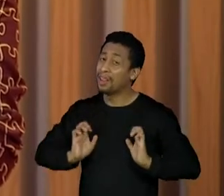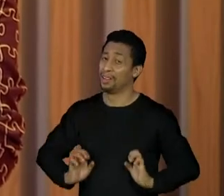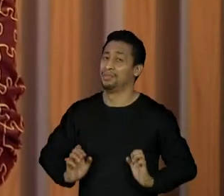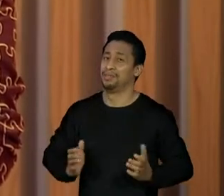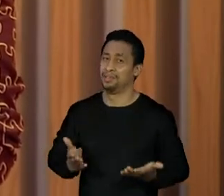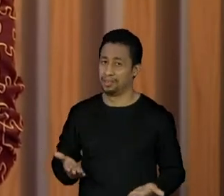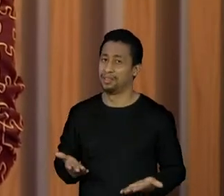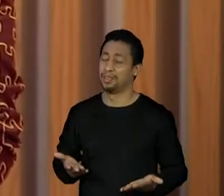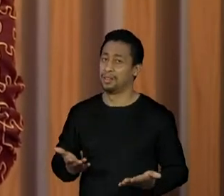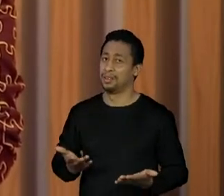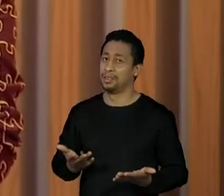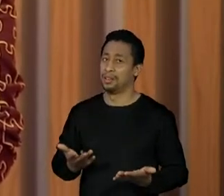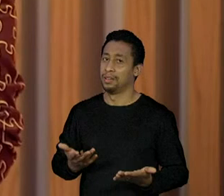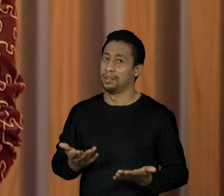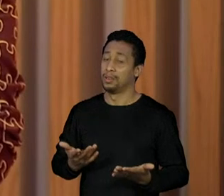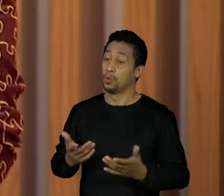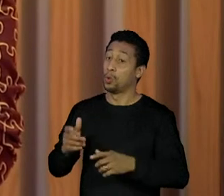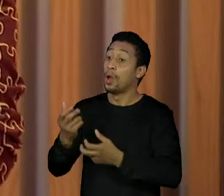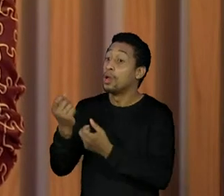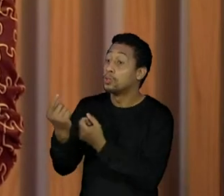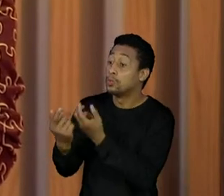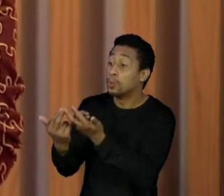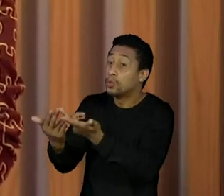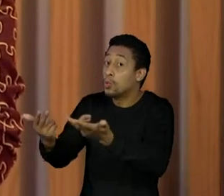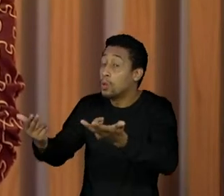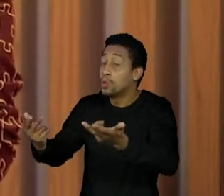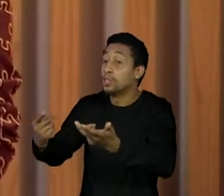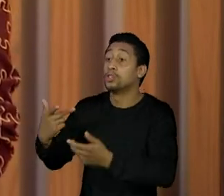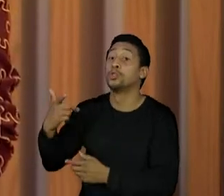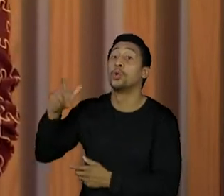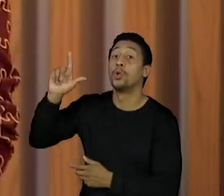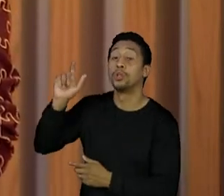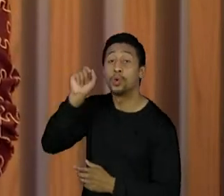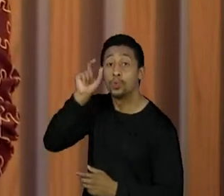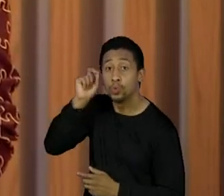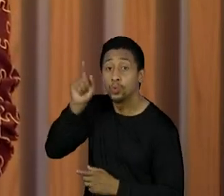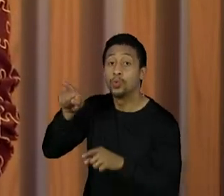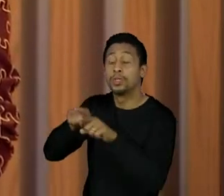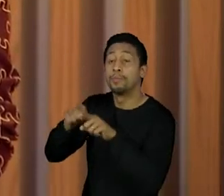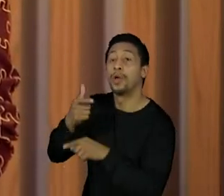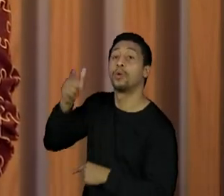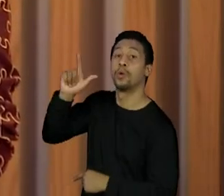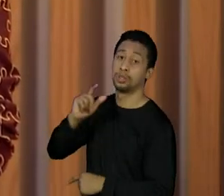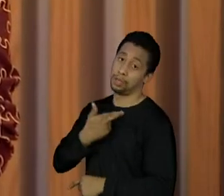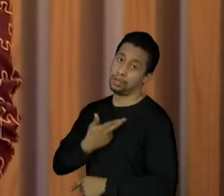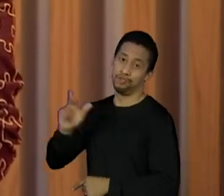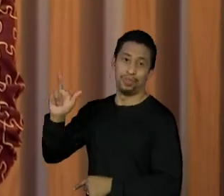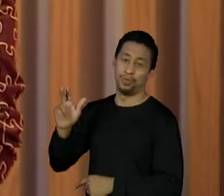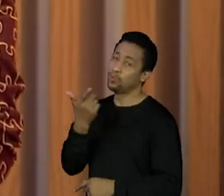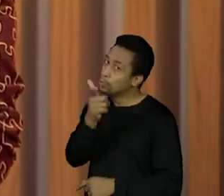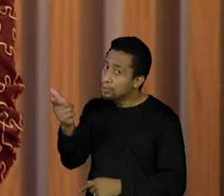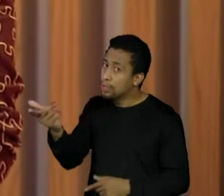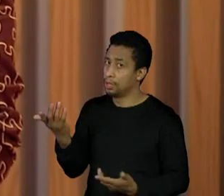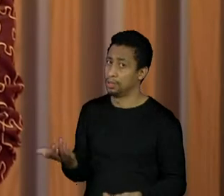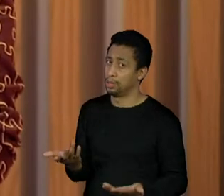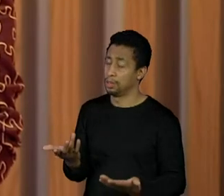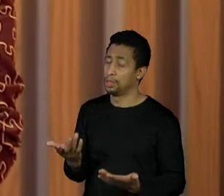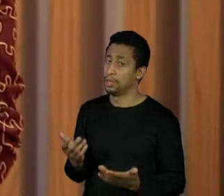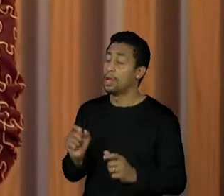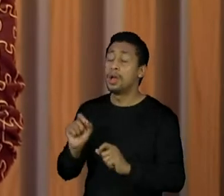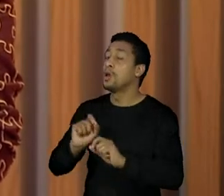com elementos de outras culturas e religiosidades. Só há um nome para